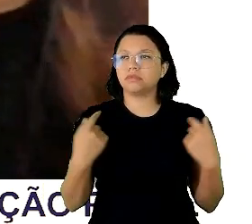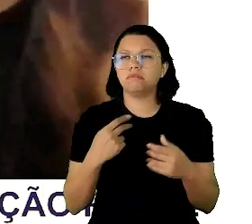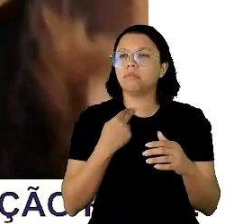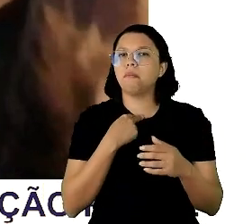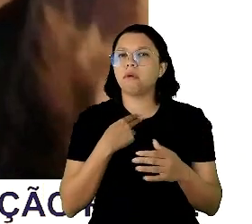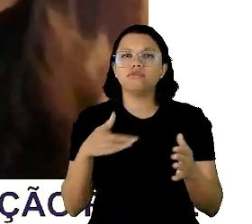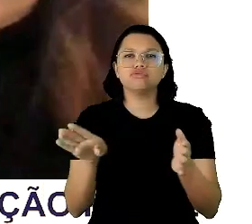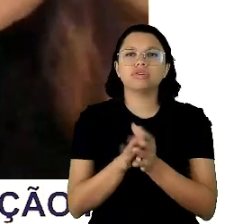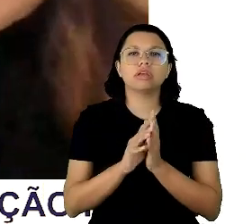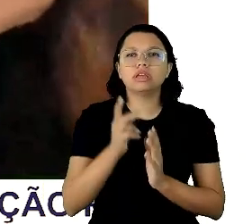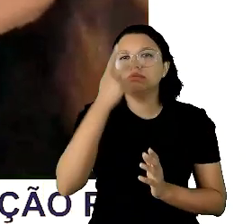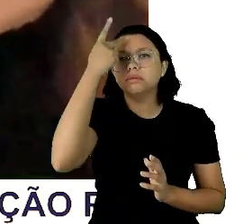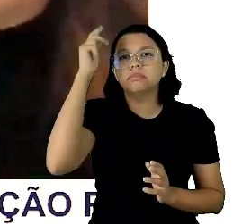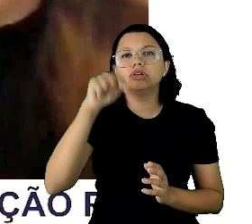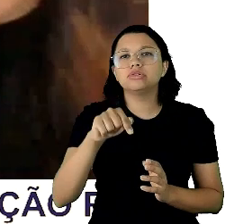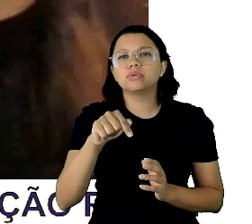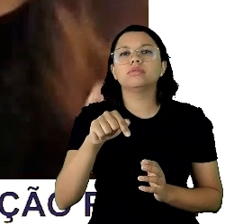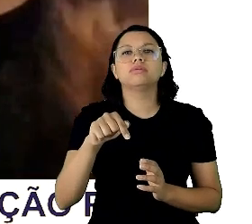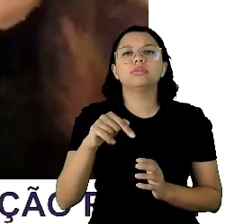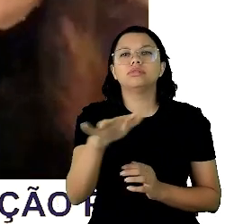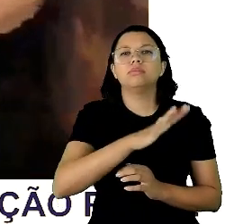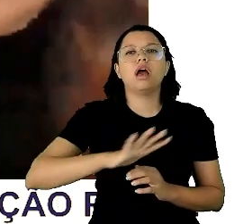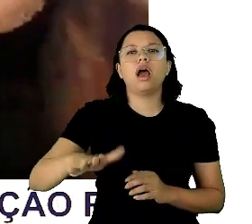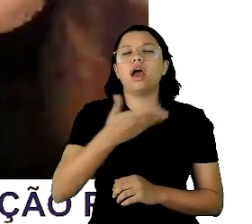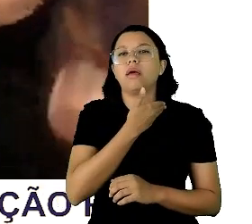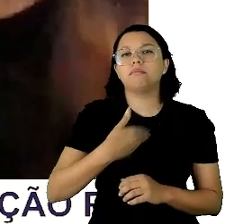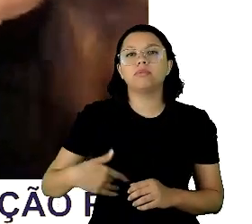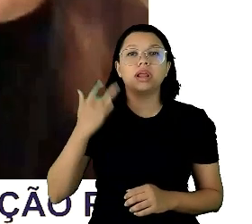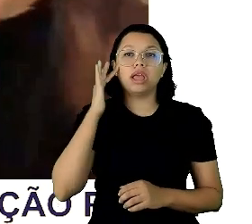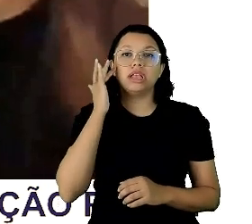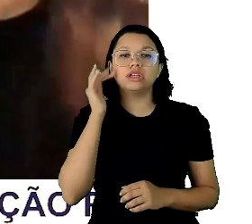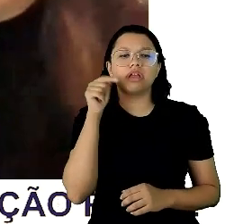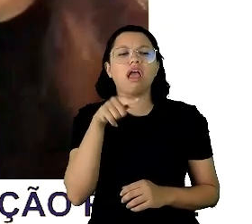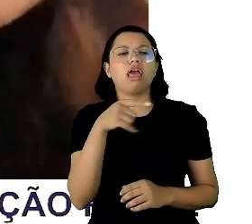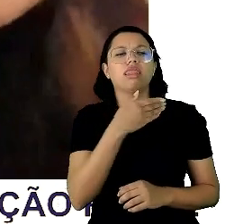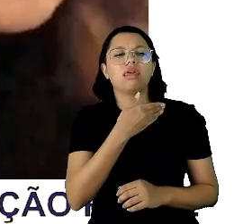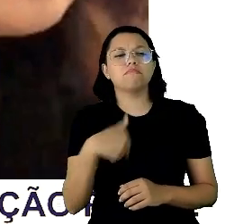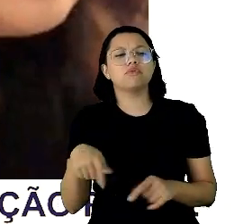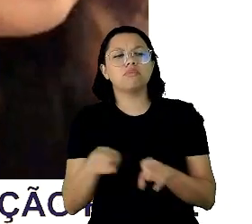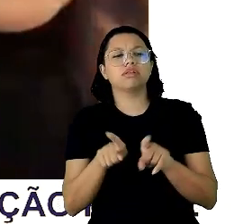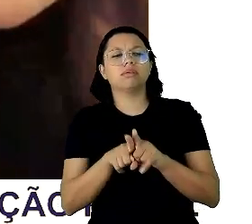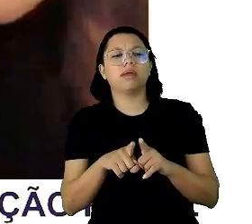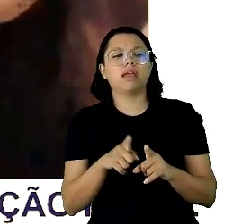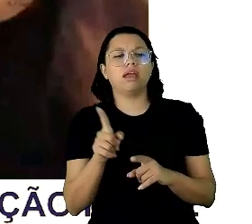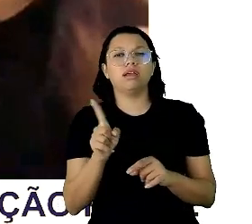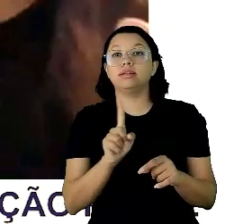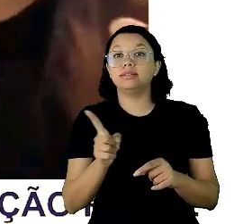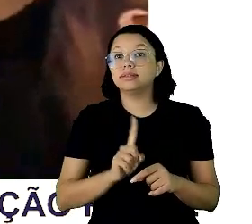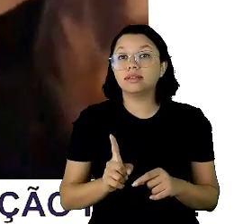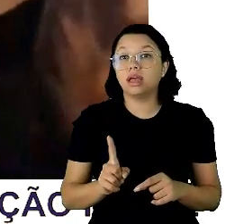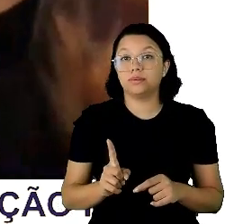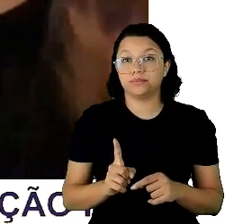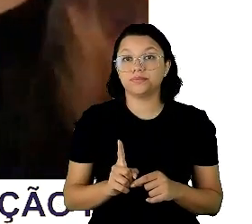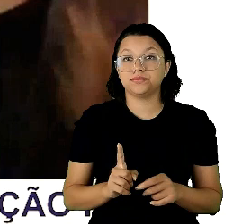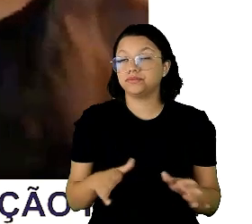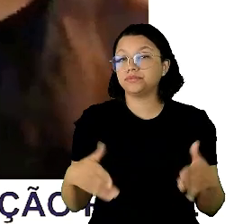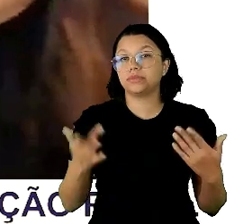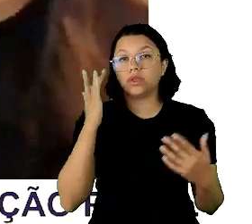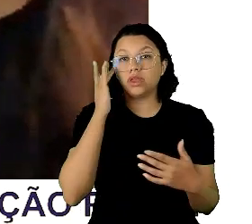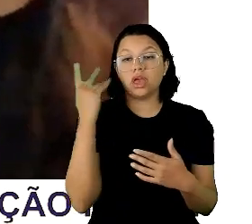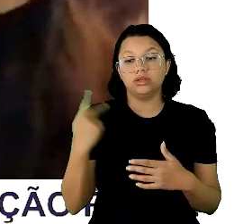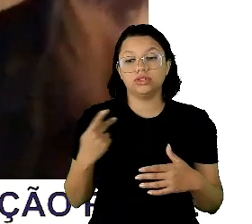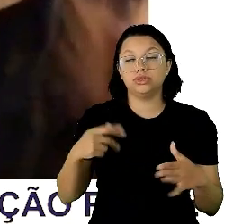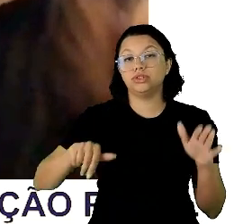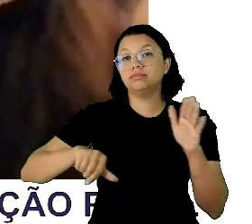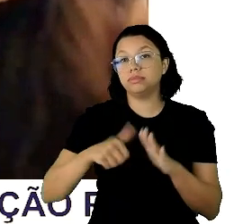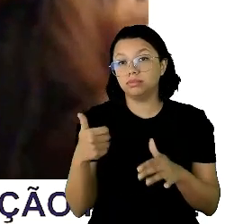ela está lá e que ela é pública, e que o corpo é público e que tudo é público. Não. Então, eu acho que a gente, primeiro,